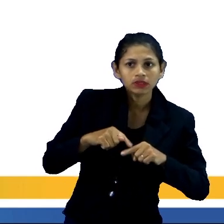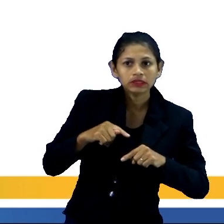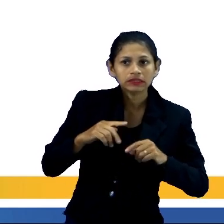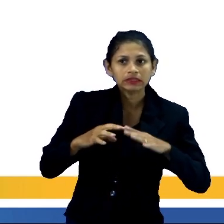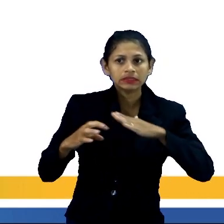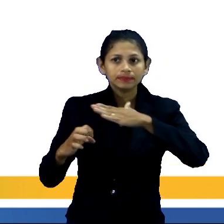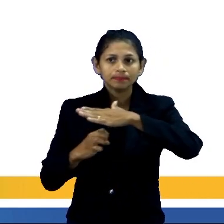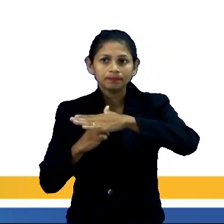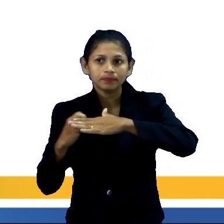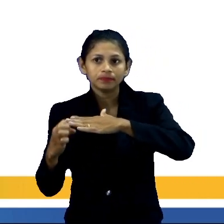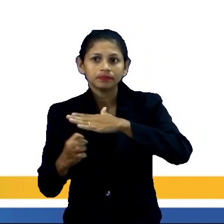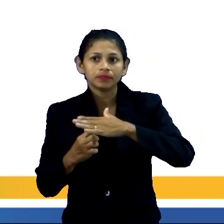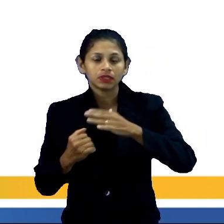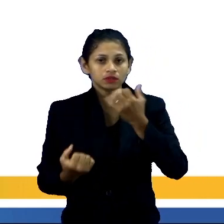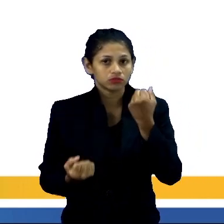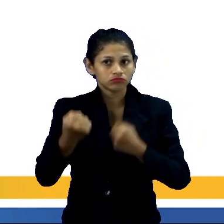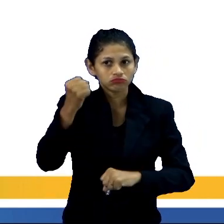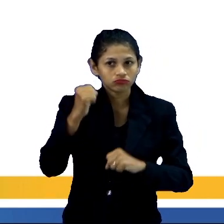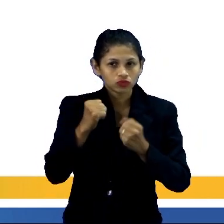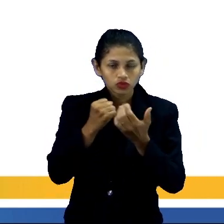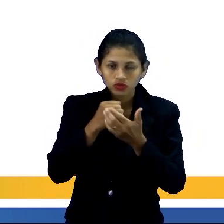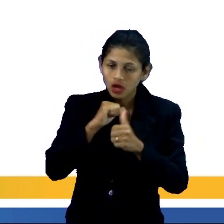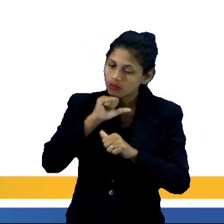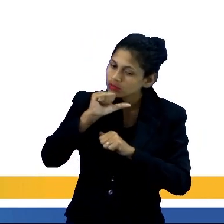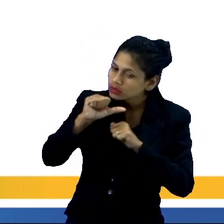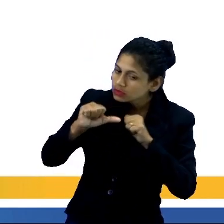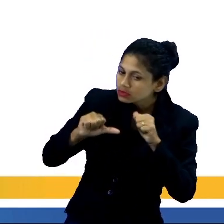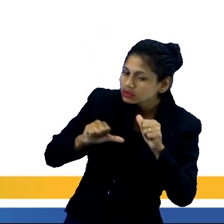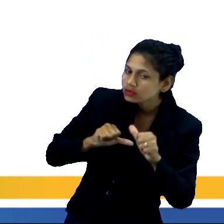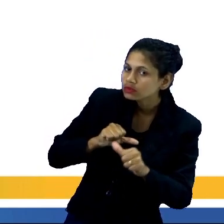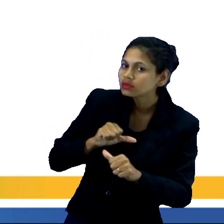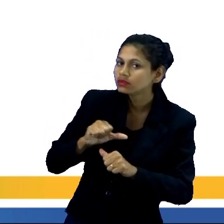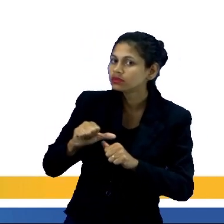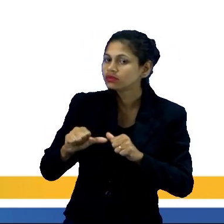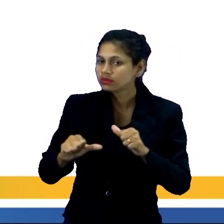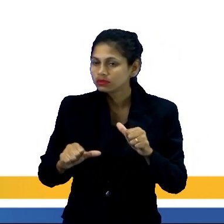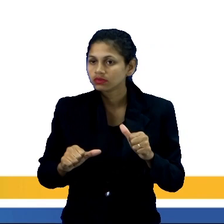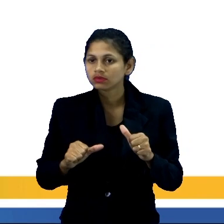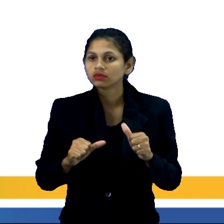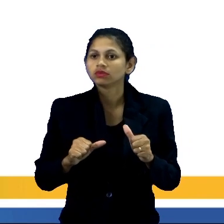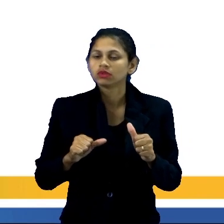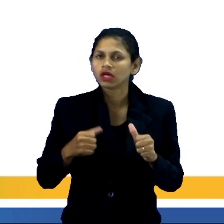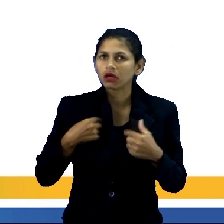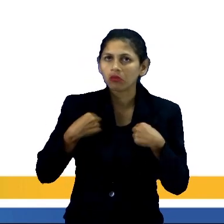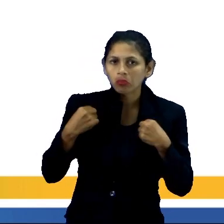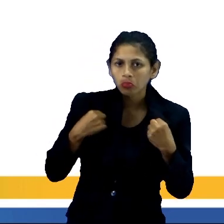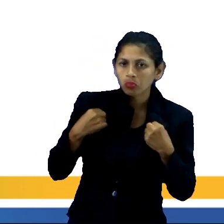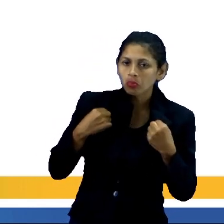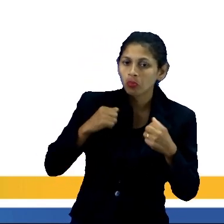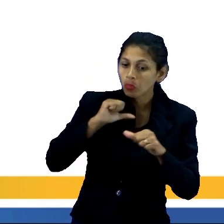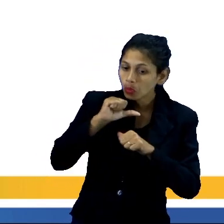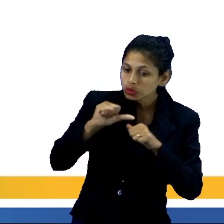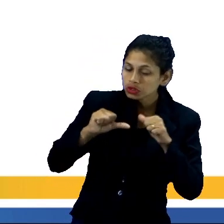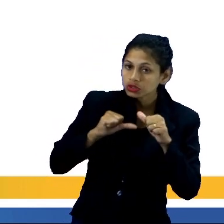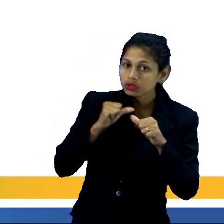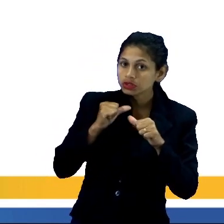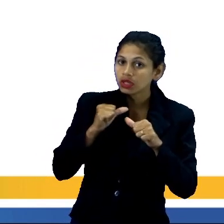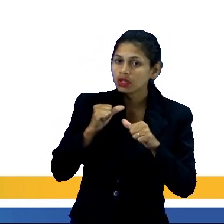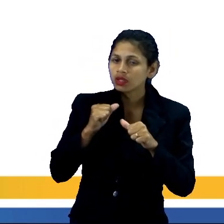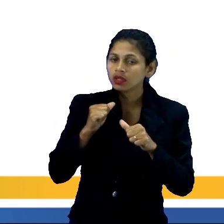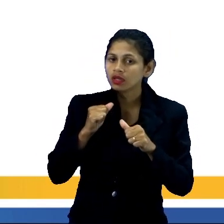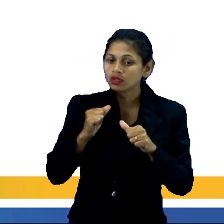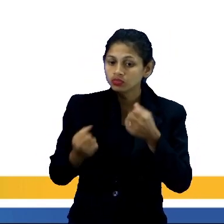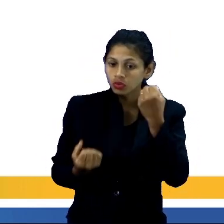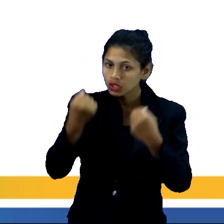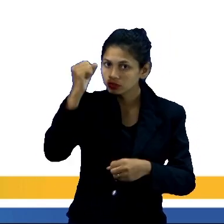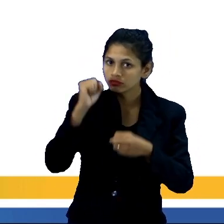né, a indústria já sendo modificada, saindo ali daquela parte de tecidos e tal, para uma indústria mais